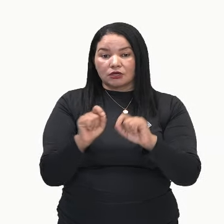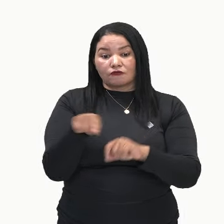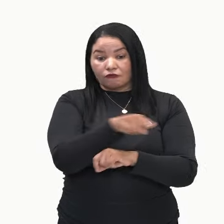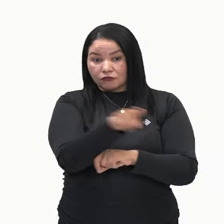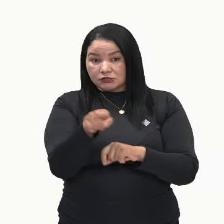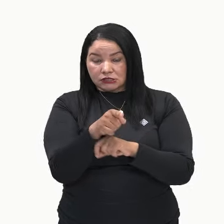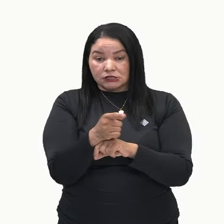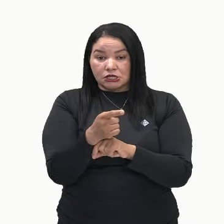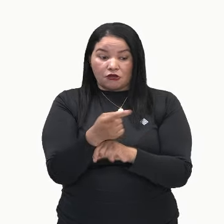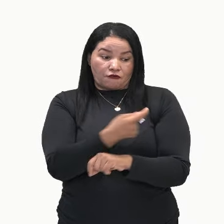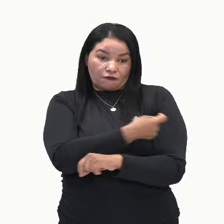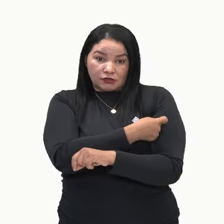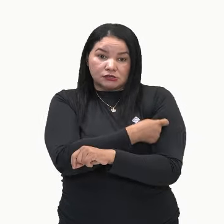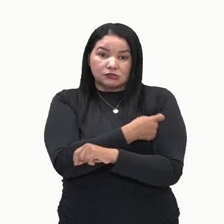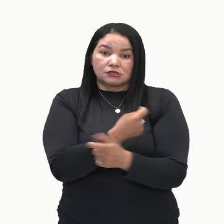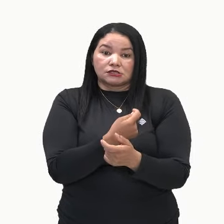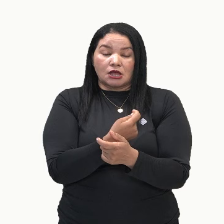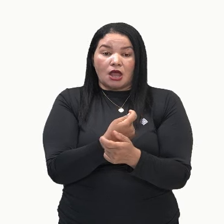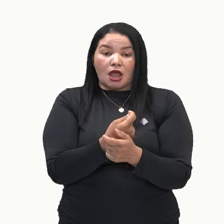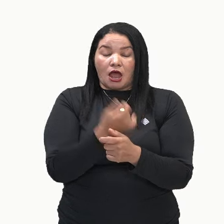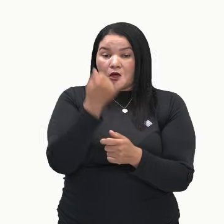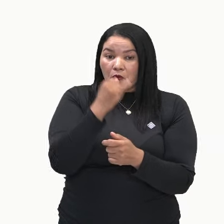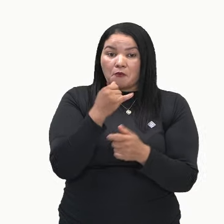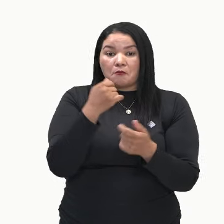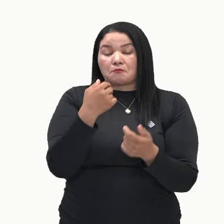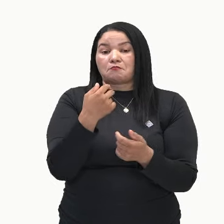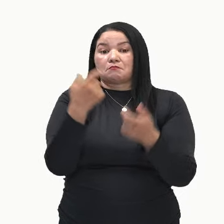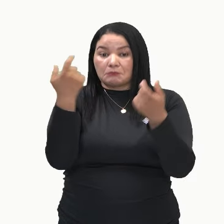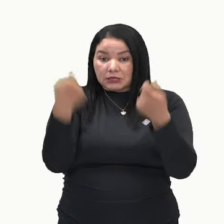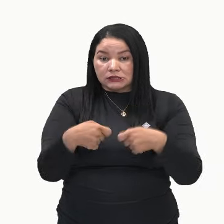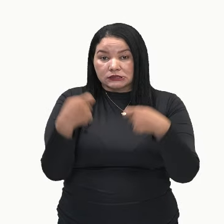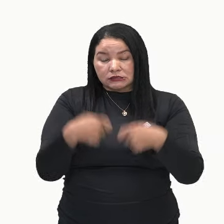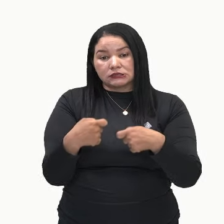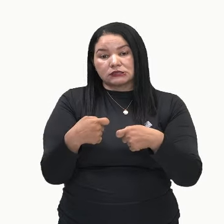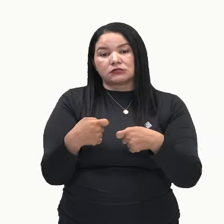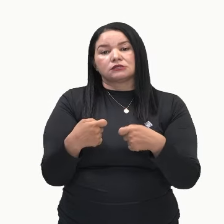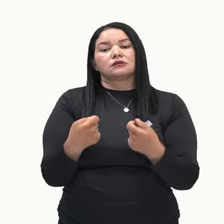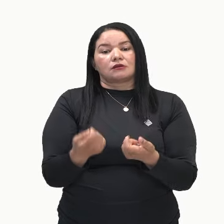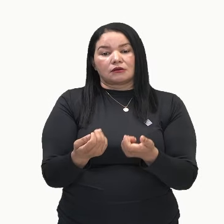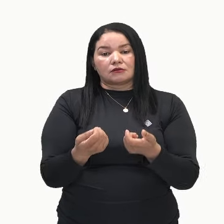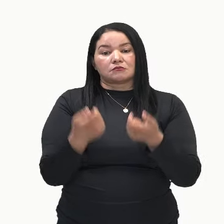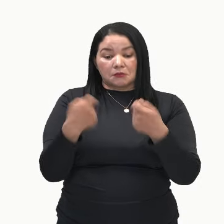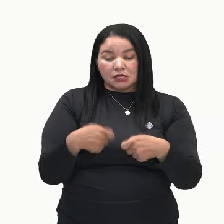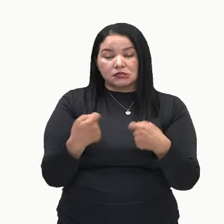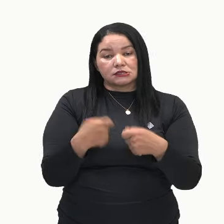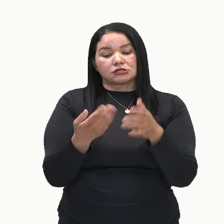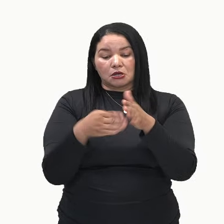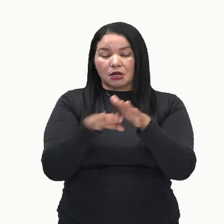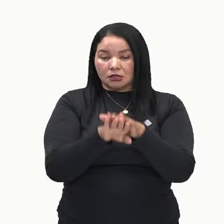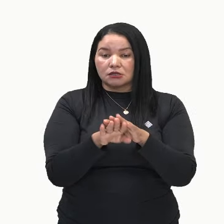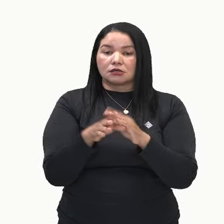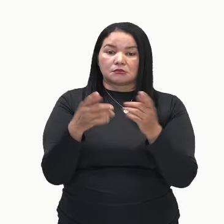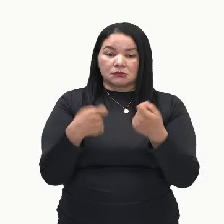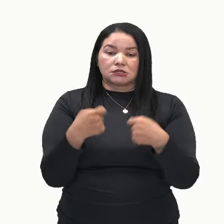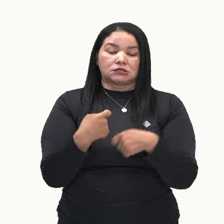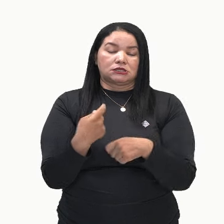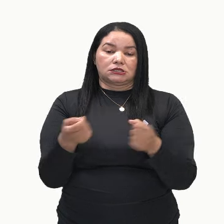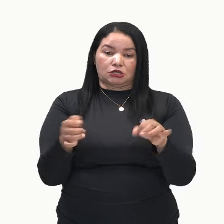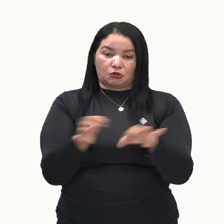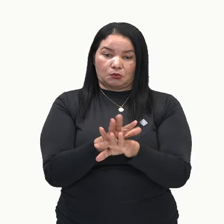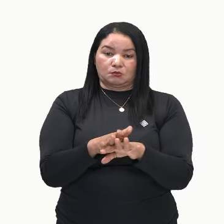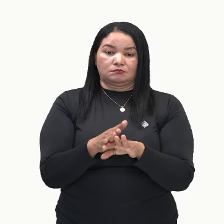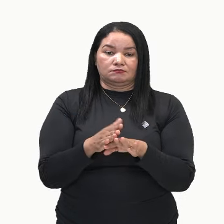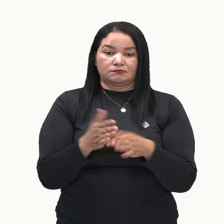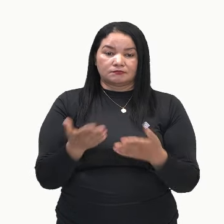de fazer isso. Você precisa atualizar a sua caderneta de vacinação. Eu também poderia colocar aqui,